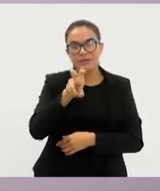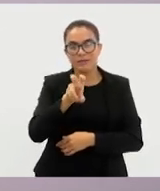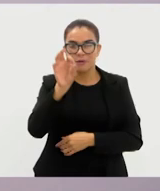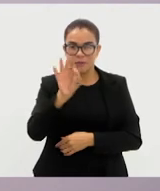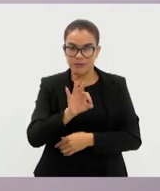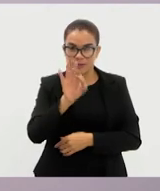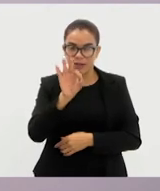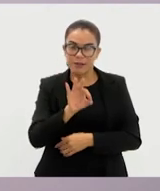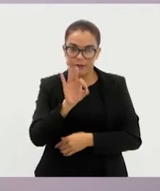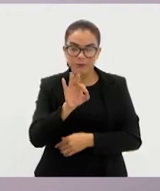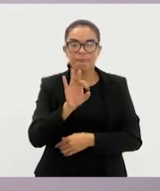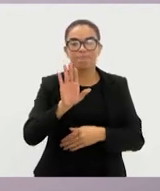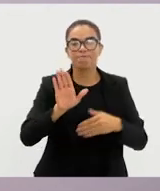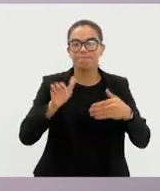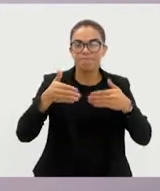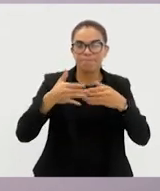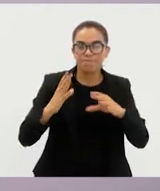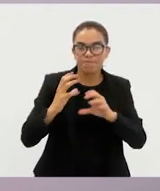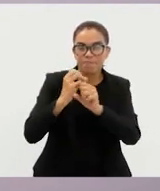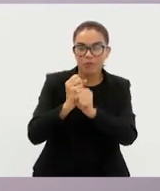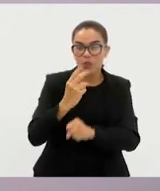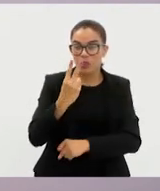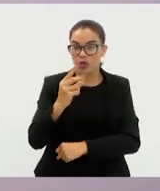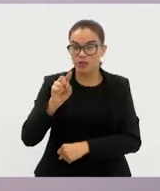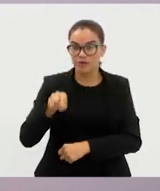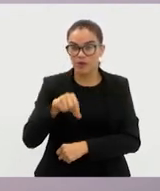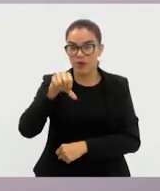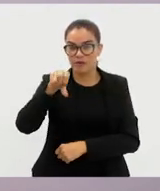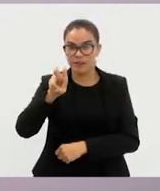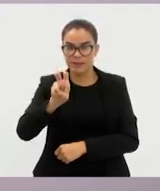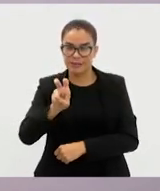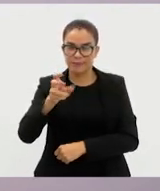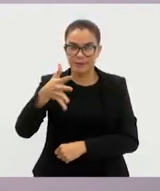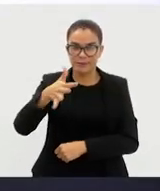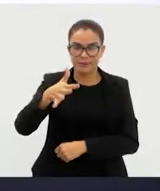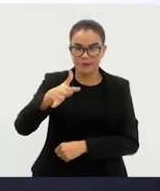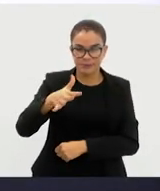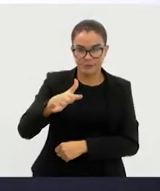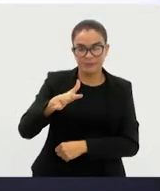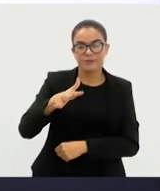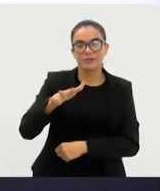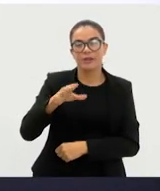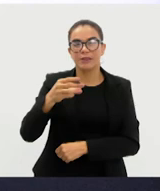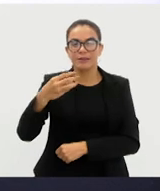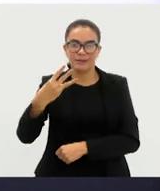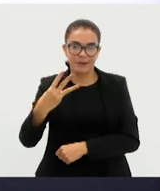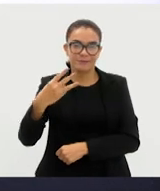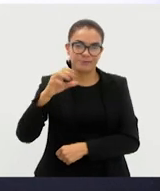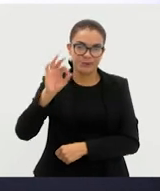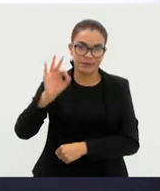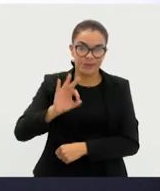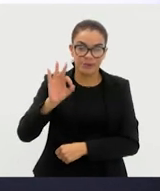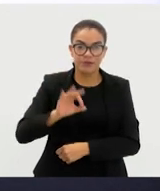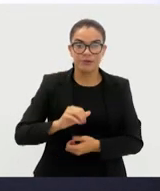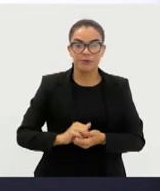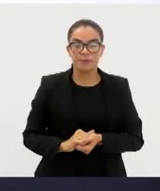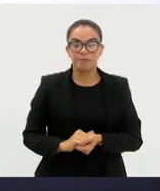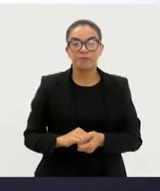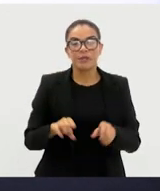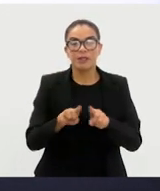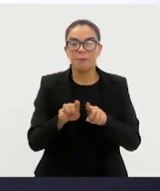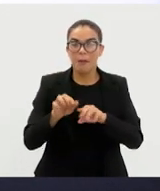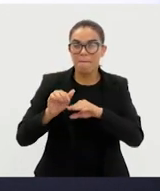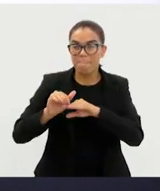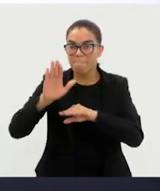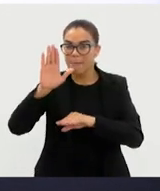acabamos fechando em 2,95%, próximo de 3%. O IPCA também é previsto mais